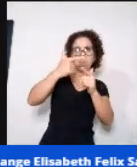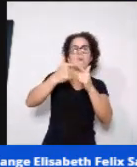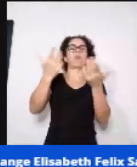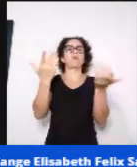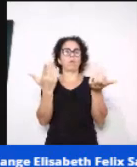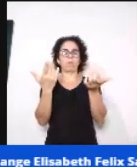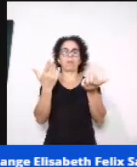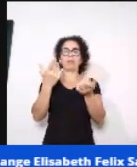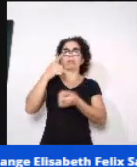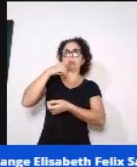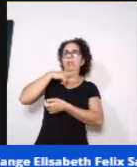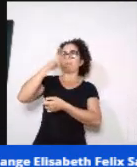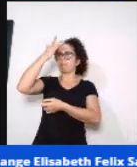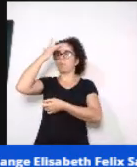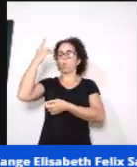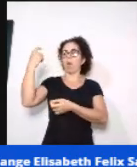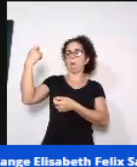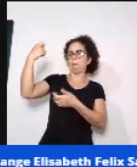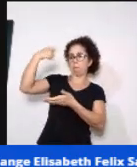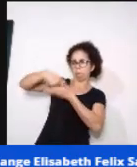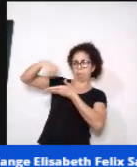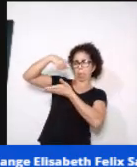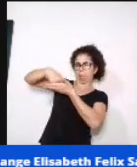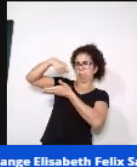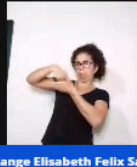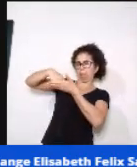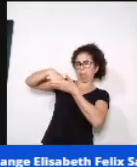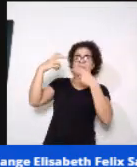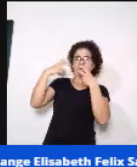está lá cobrando, alguém está lá gritando com você.